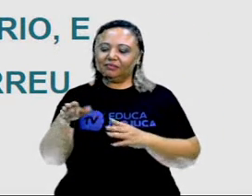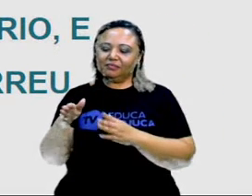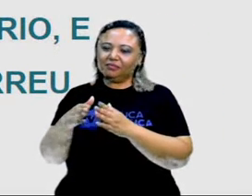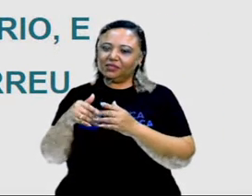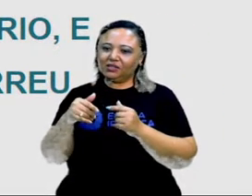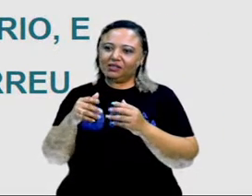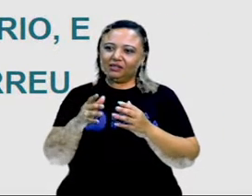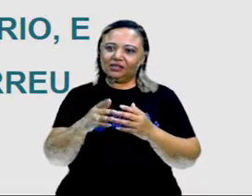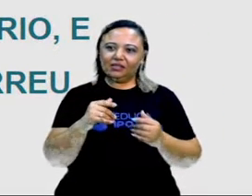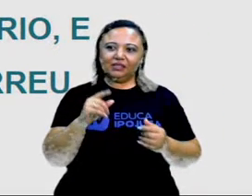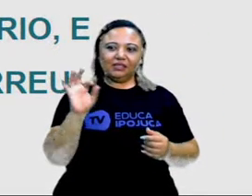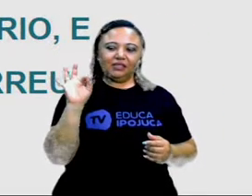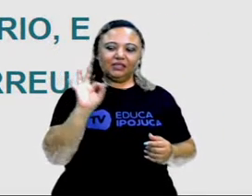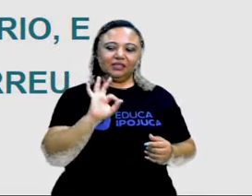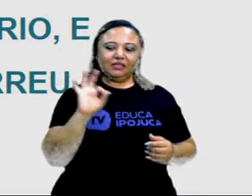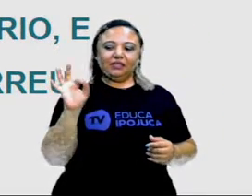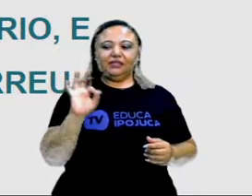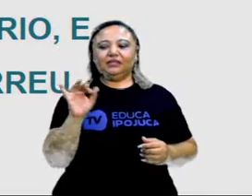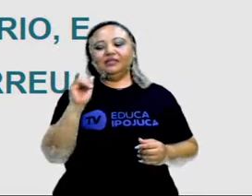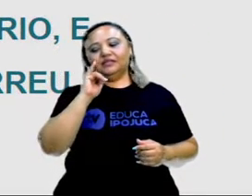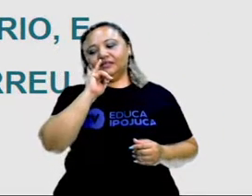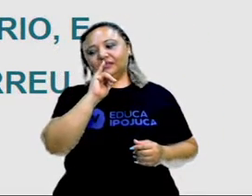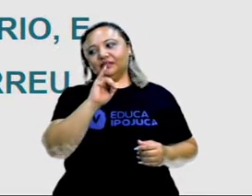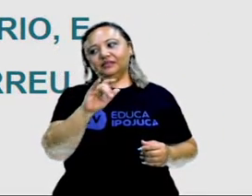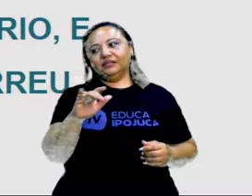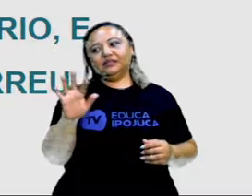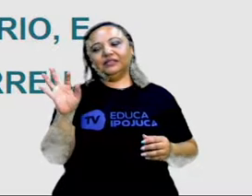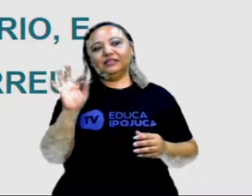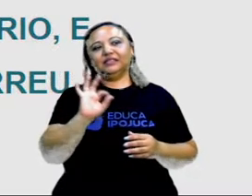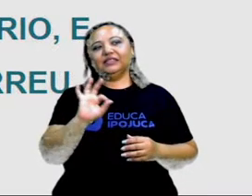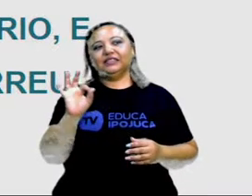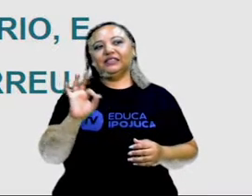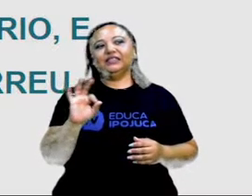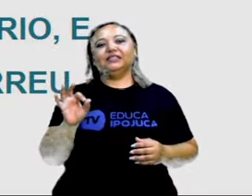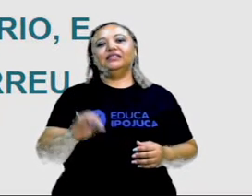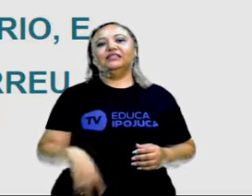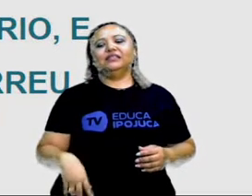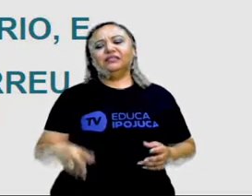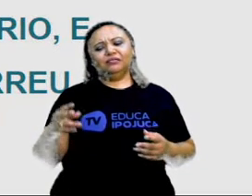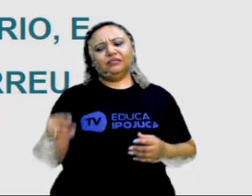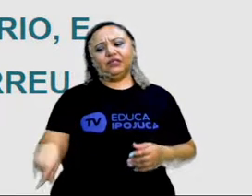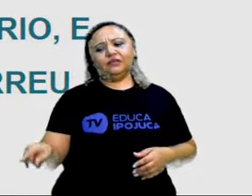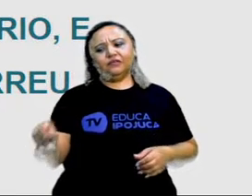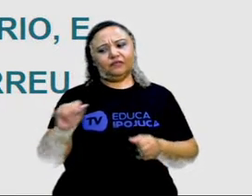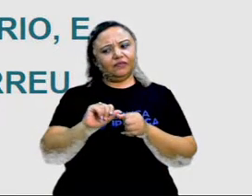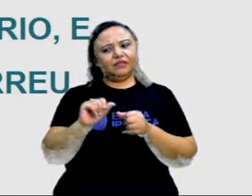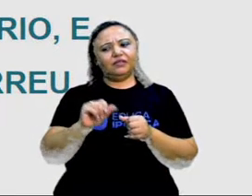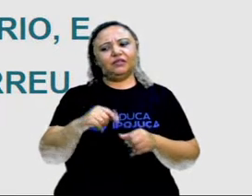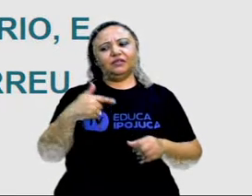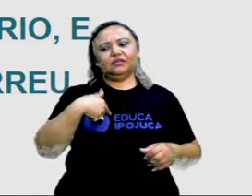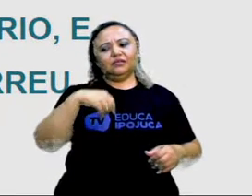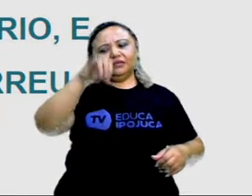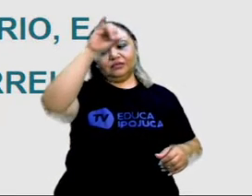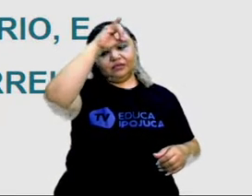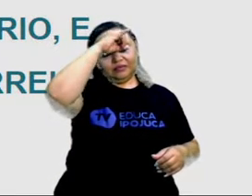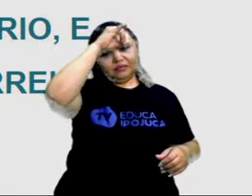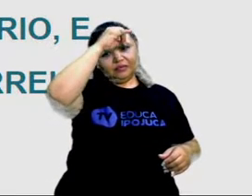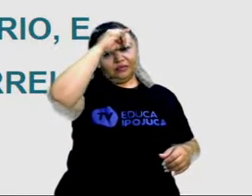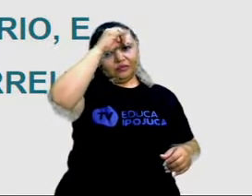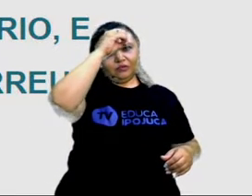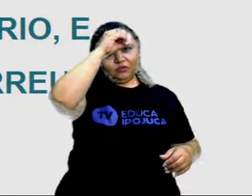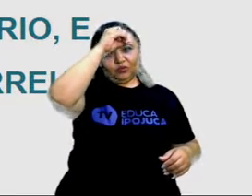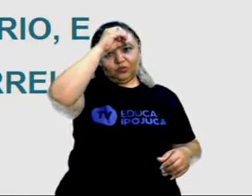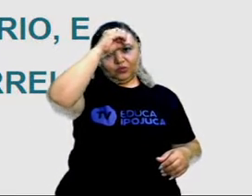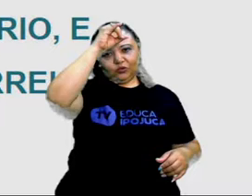sem avisar e ainda me fez de bobo. E lá do alto ele